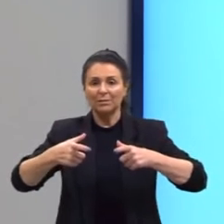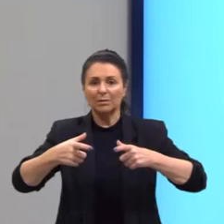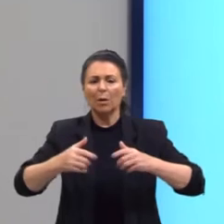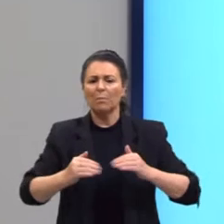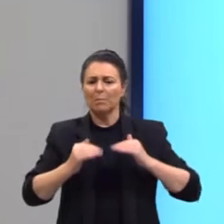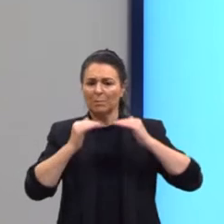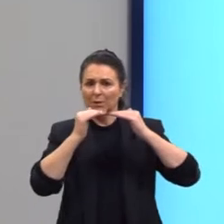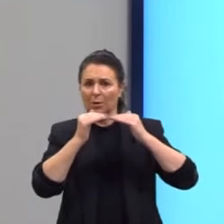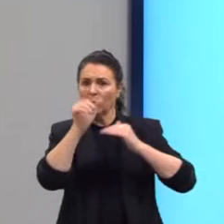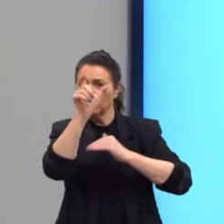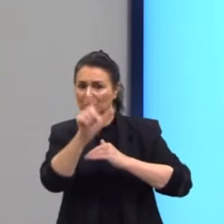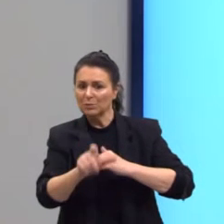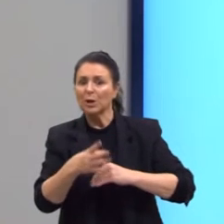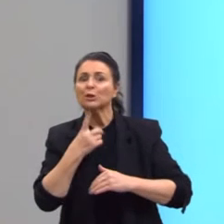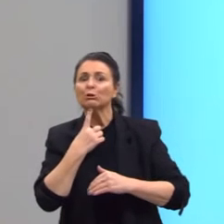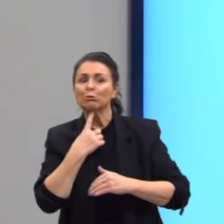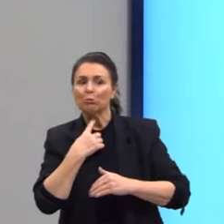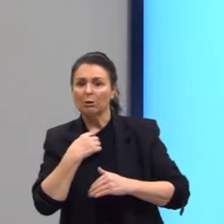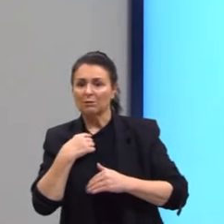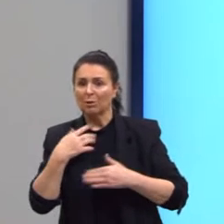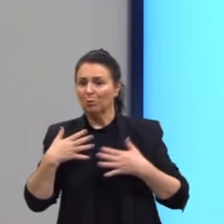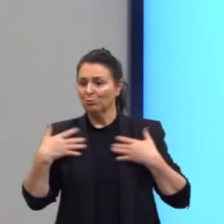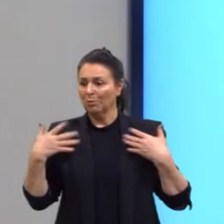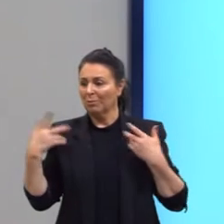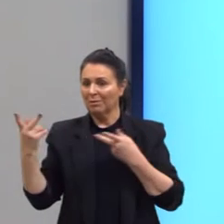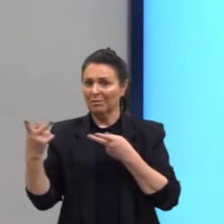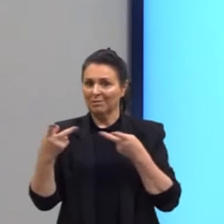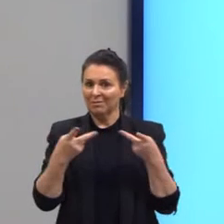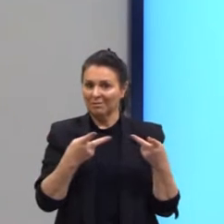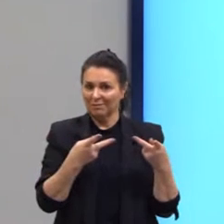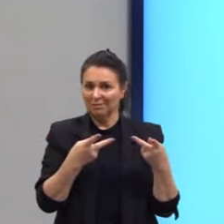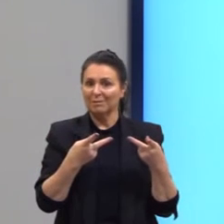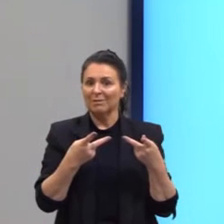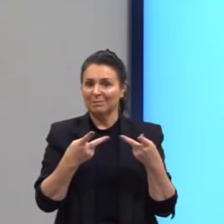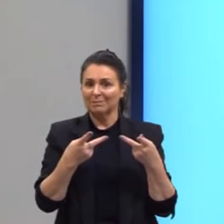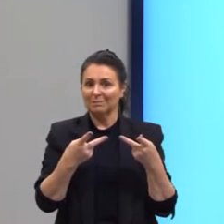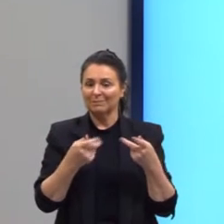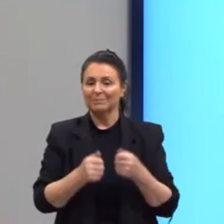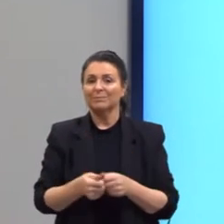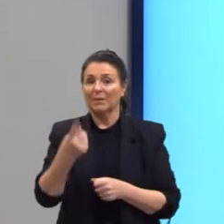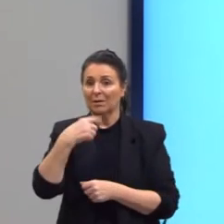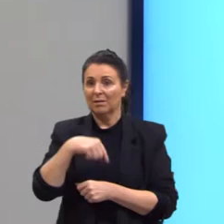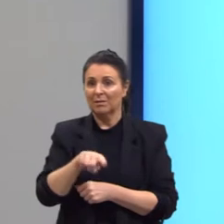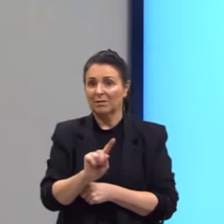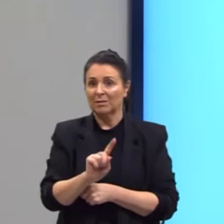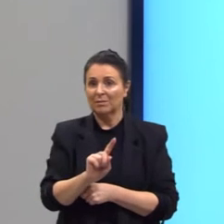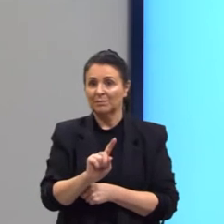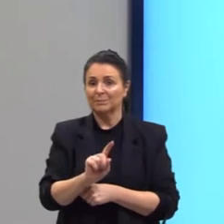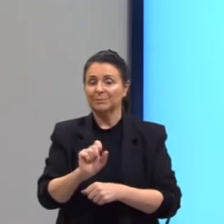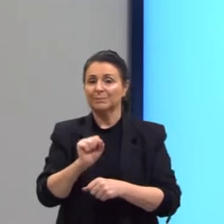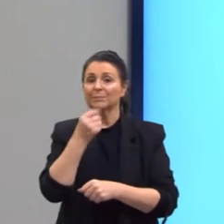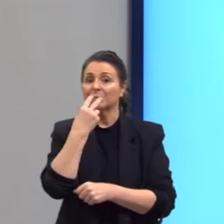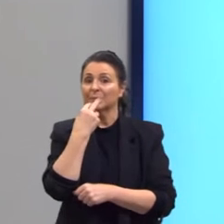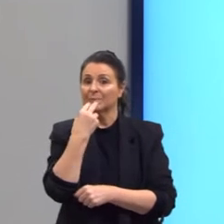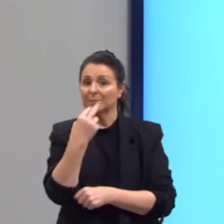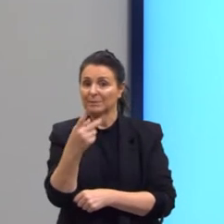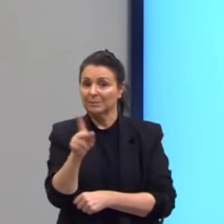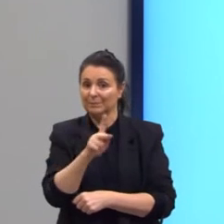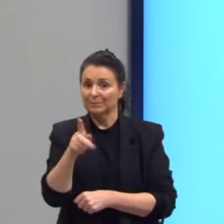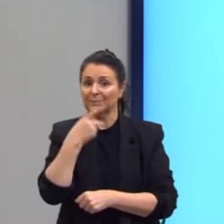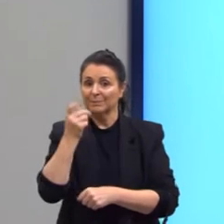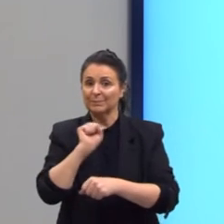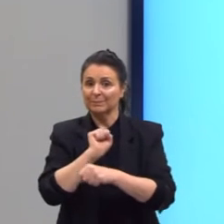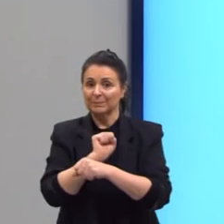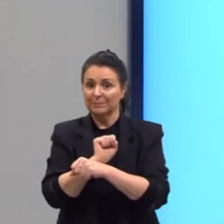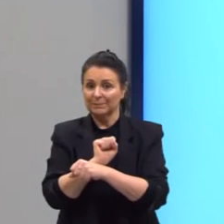de ensino que as pessoas gostam de visitar um ok a próxima diz assim ó distri Slice of